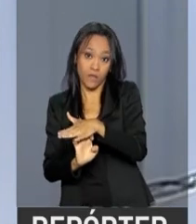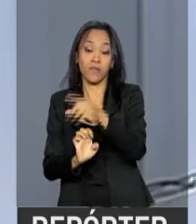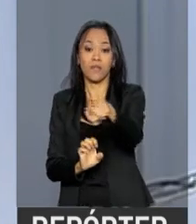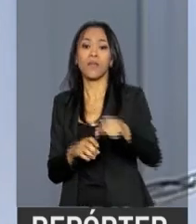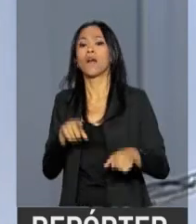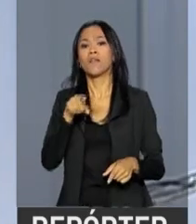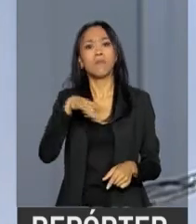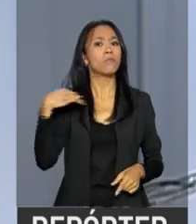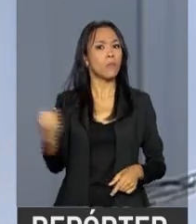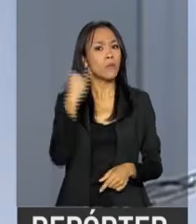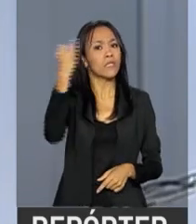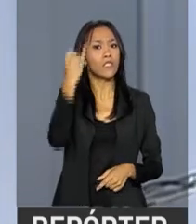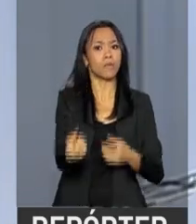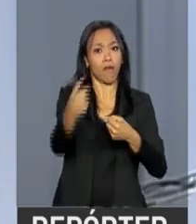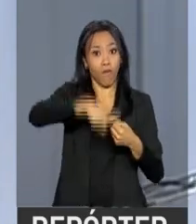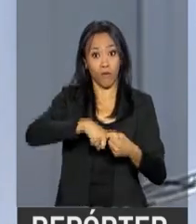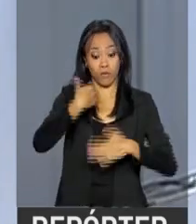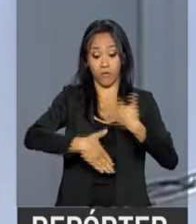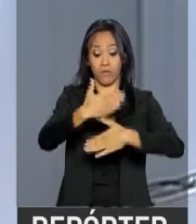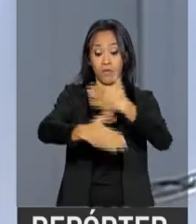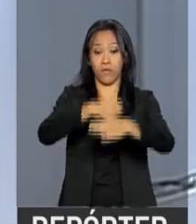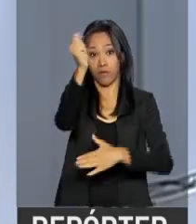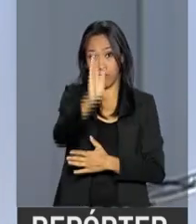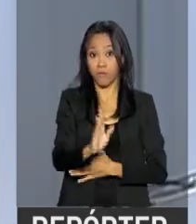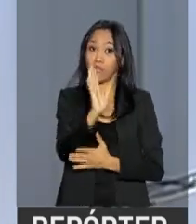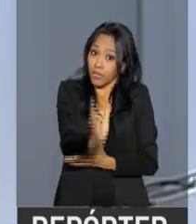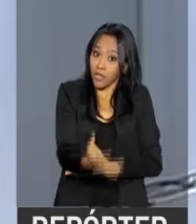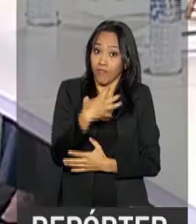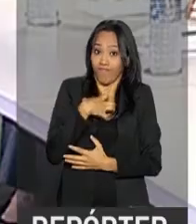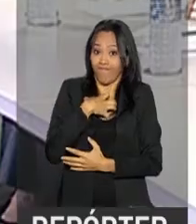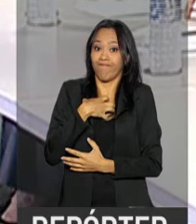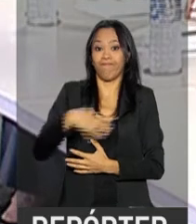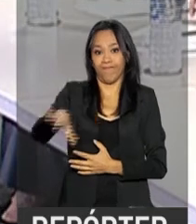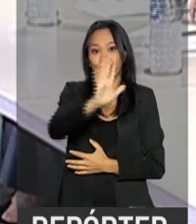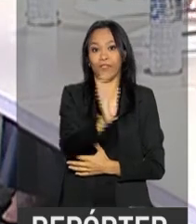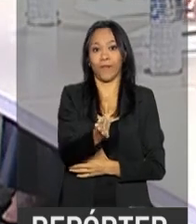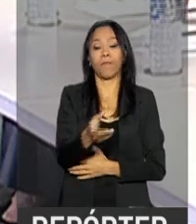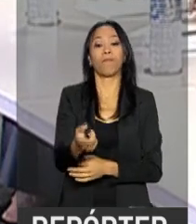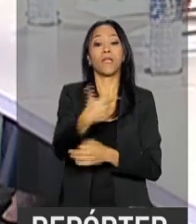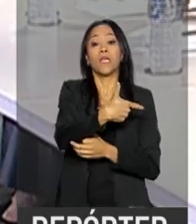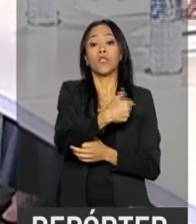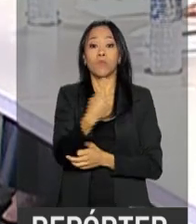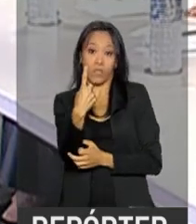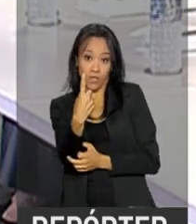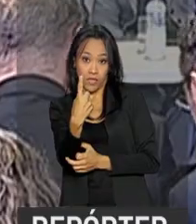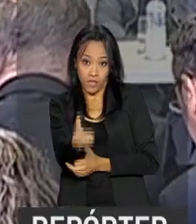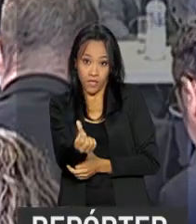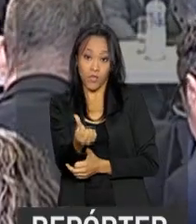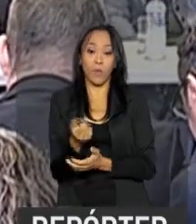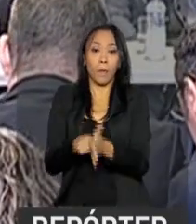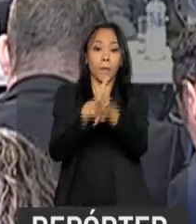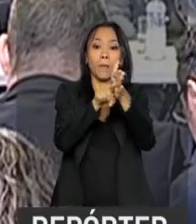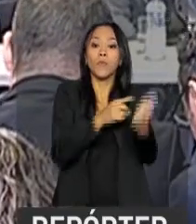retomada do crescimento do brasil que já é sentida por todos em 2016 um estudo do sebrae mostrou